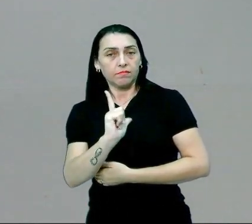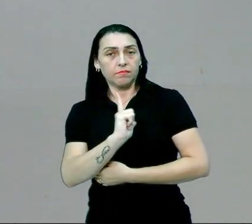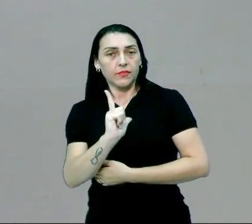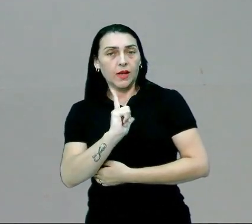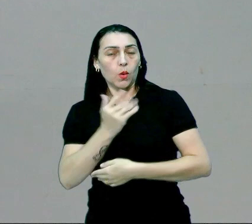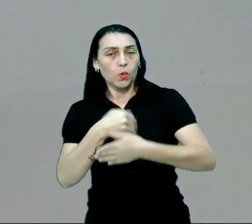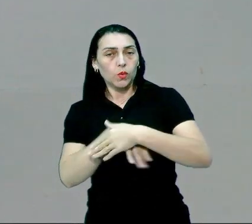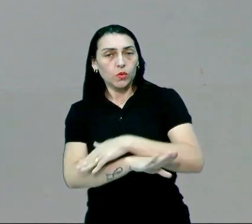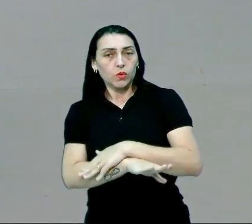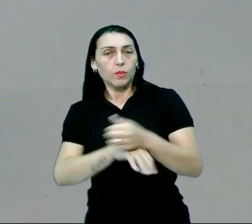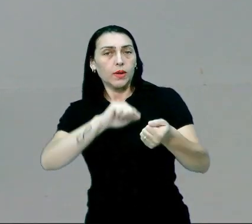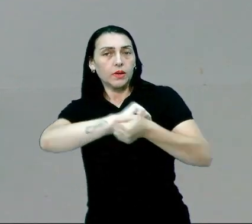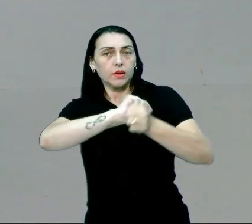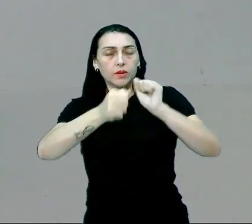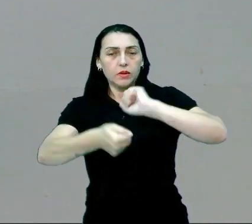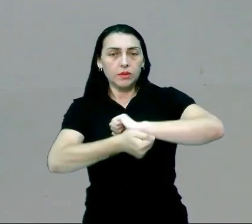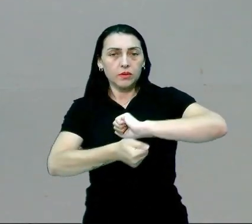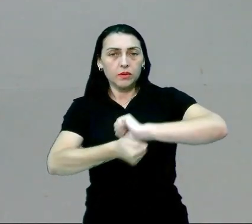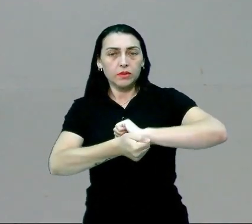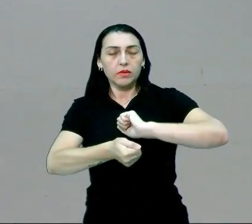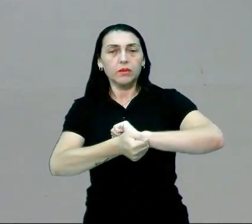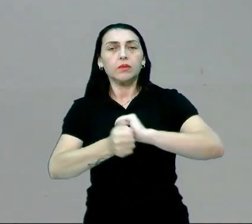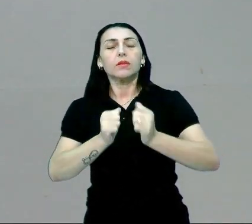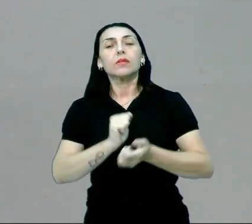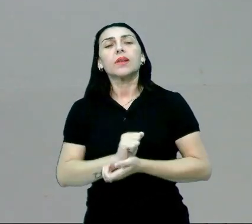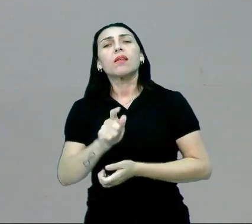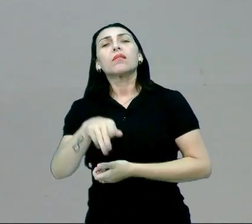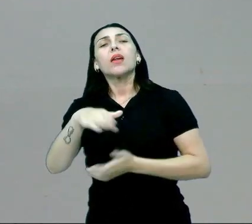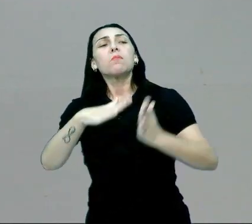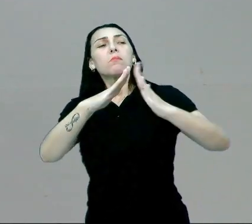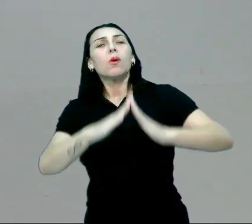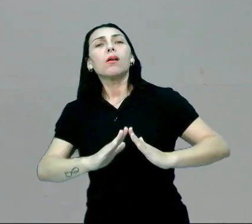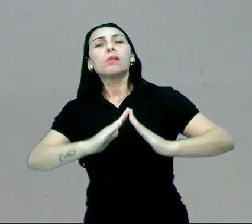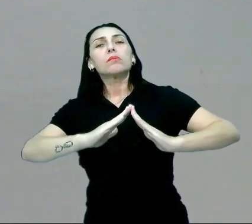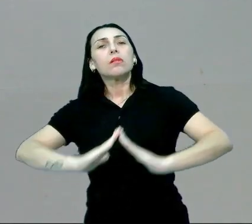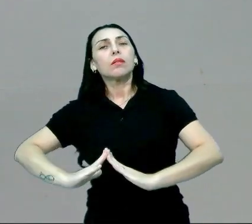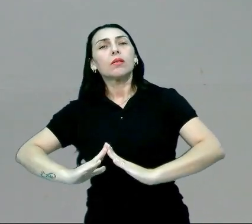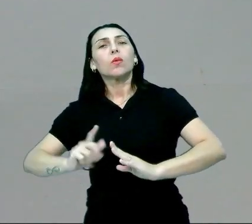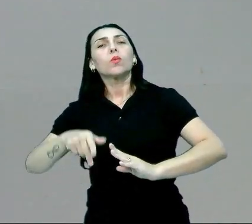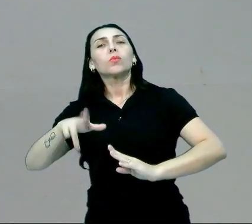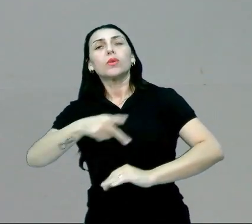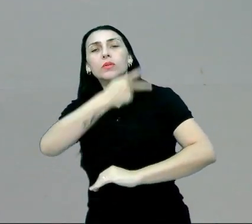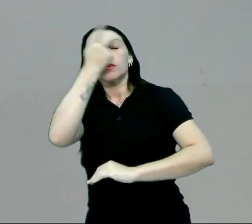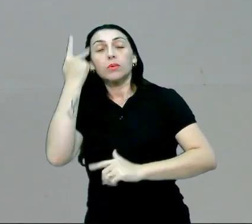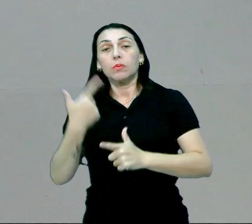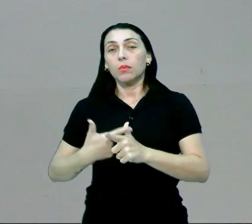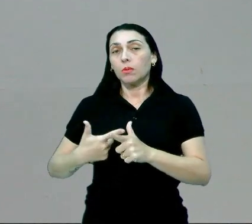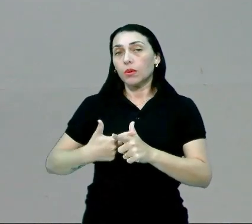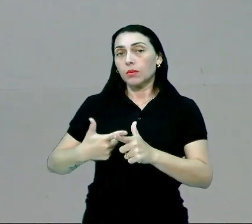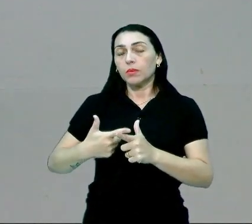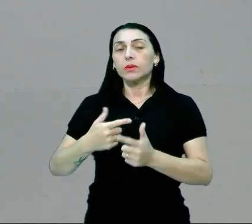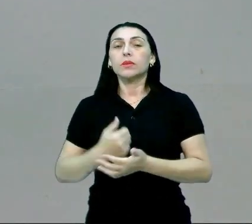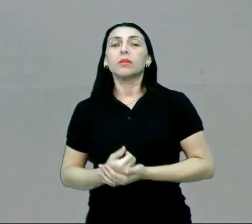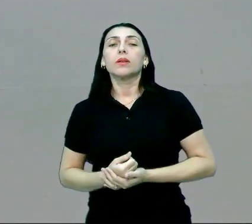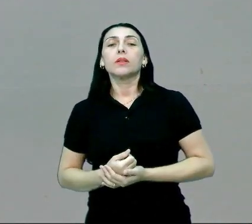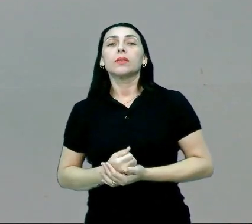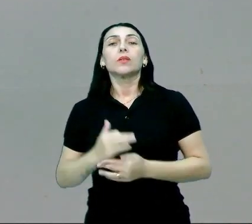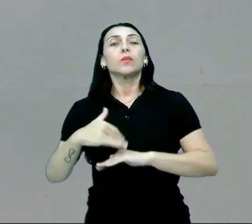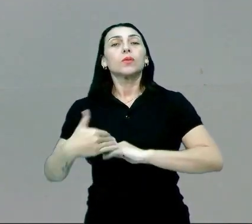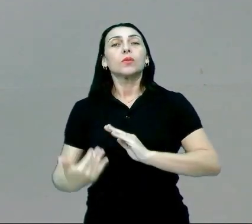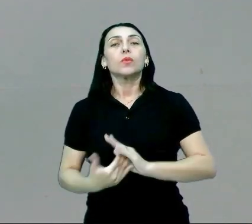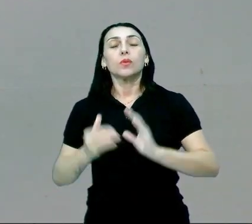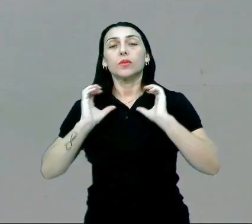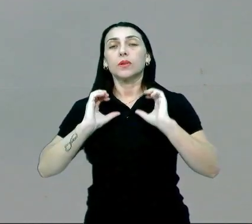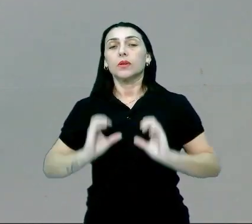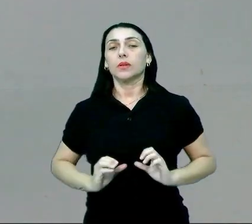o hábito de associar quem reside na favela com todos esses problemas. É como se todos